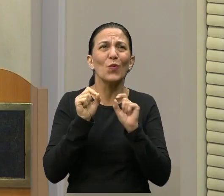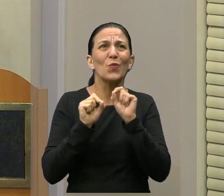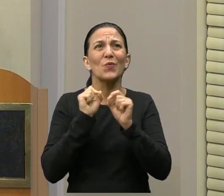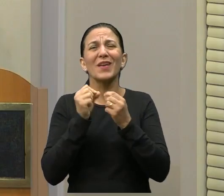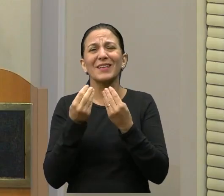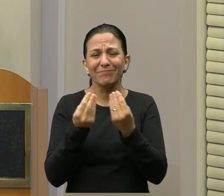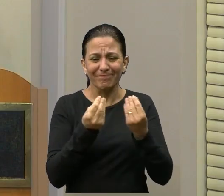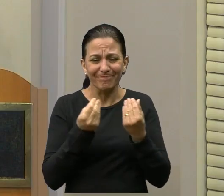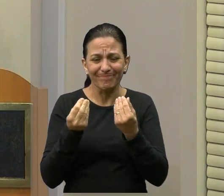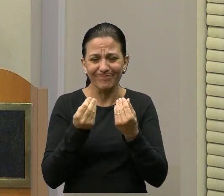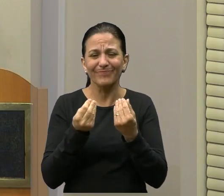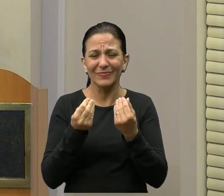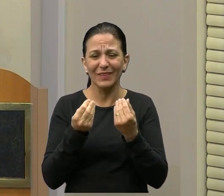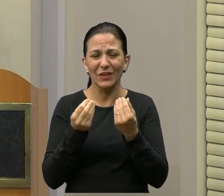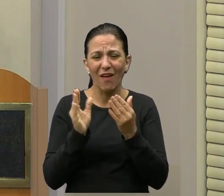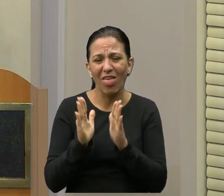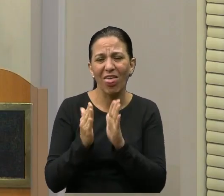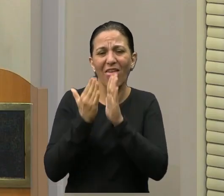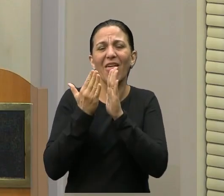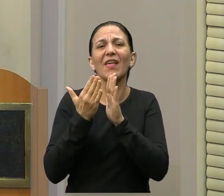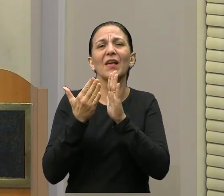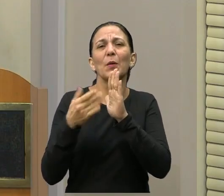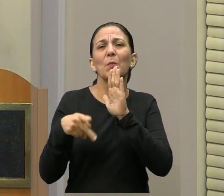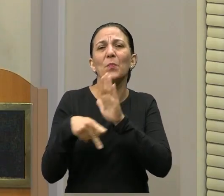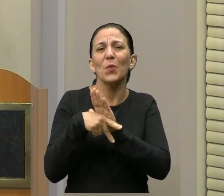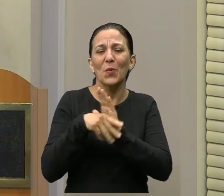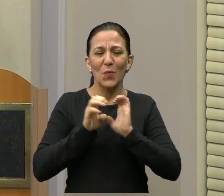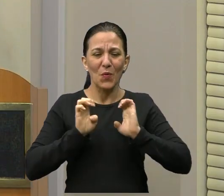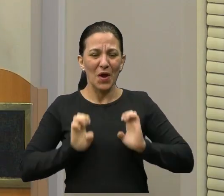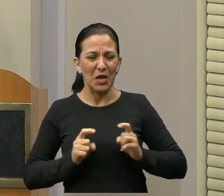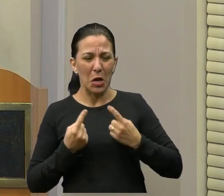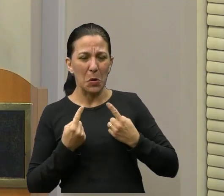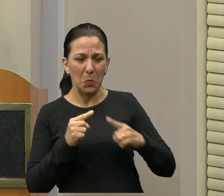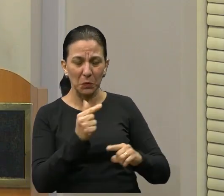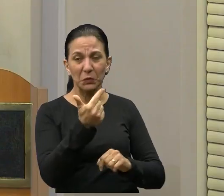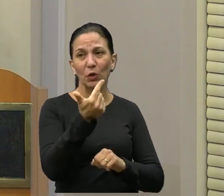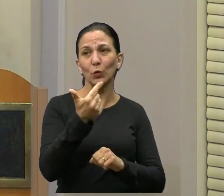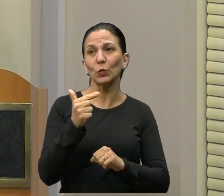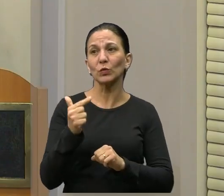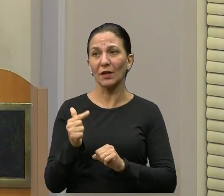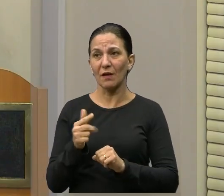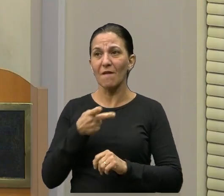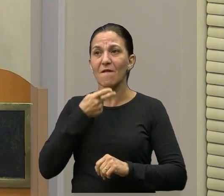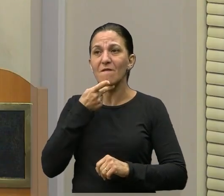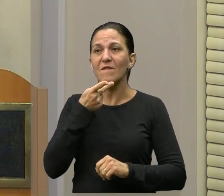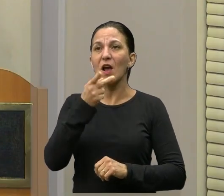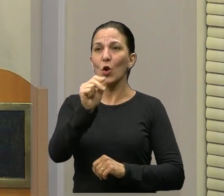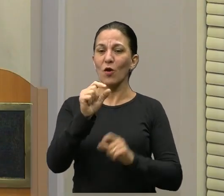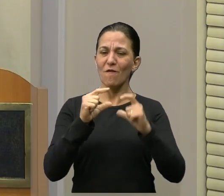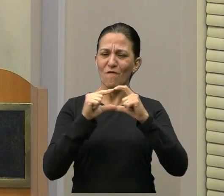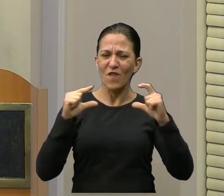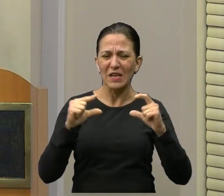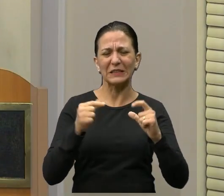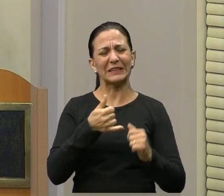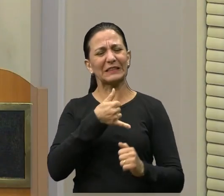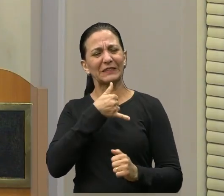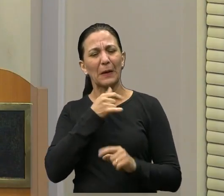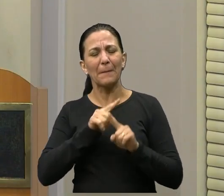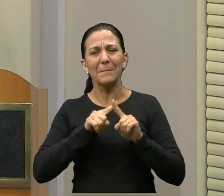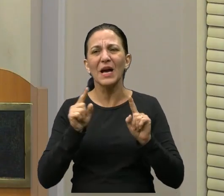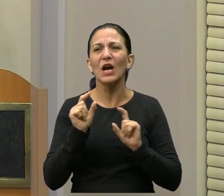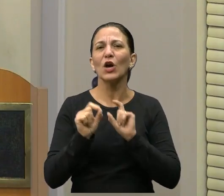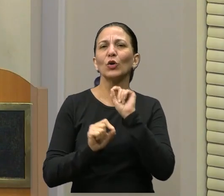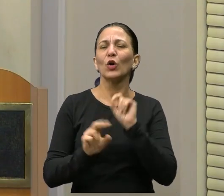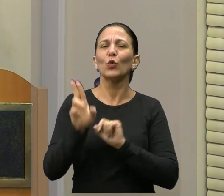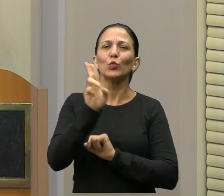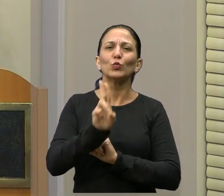e nenhum poder de afrontar os princípios do decoro dessa casa. Reforço, frase infeliz, mas que não pode